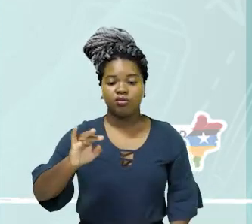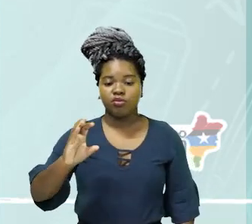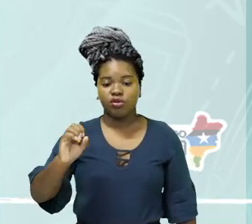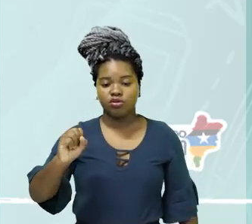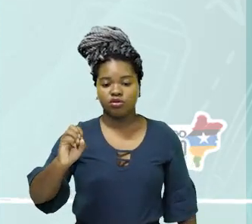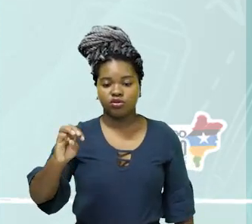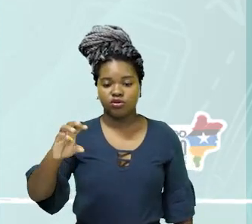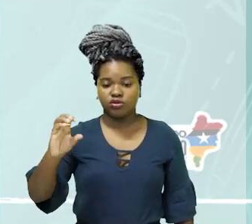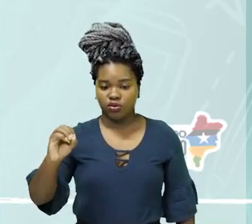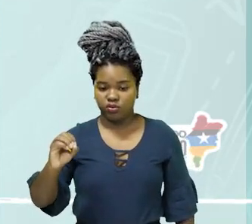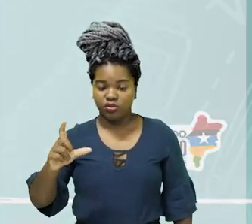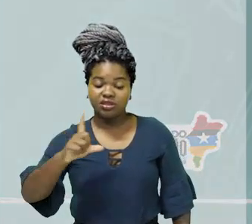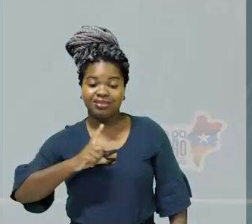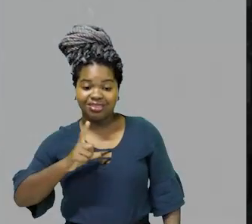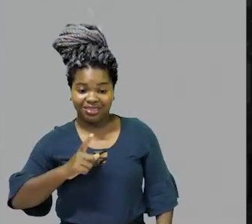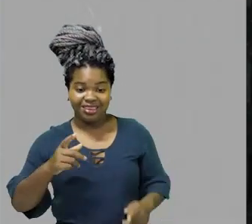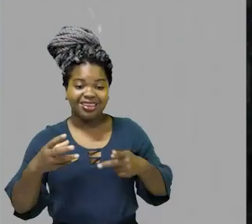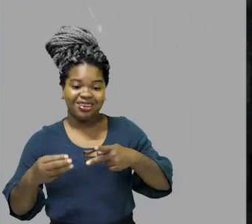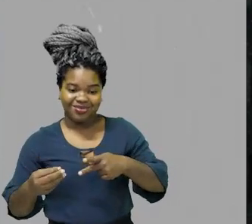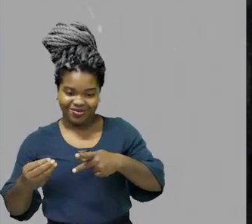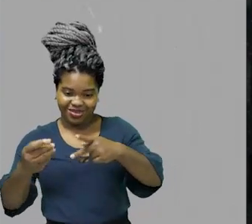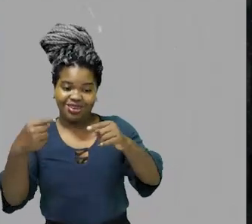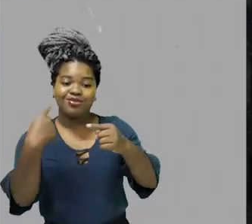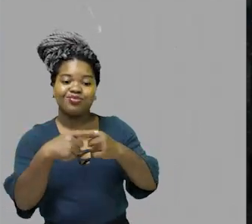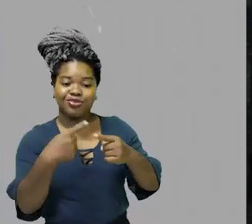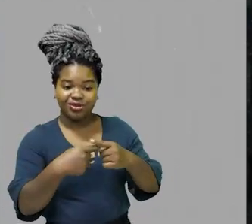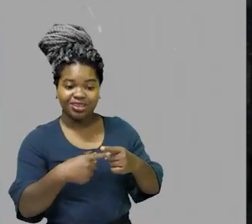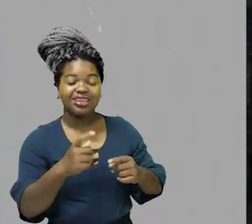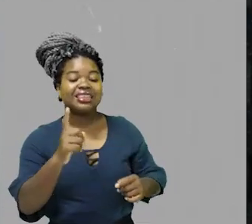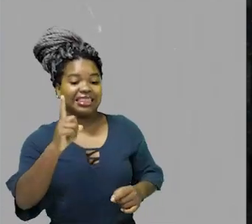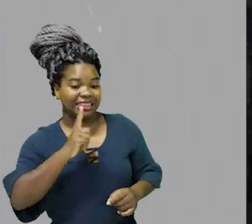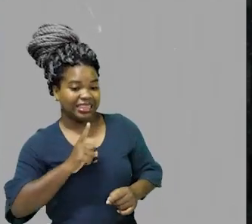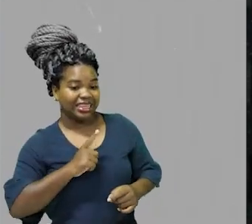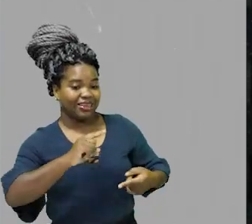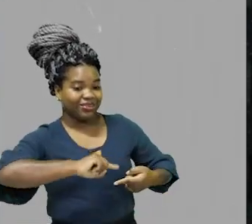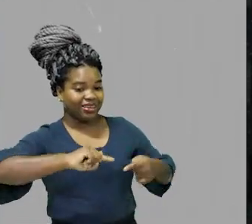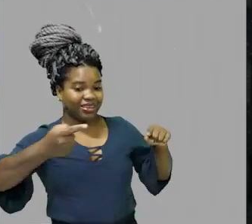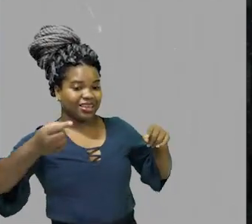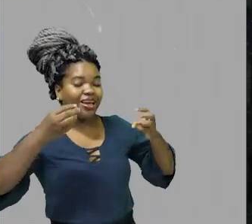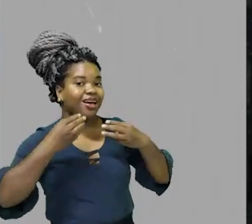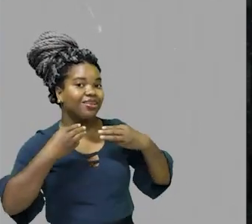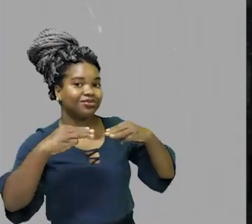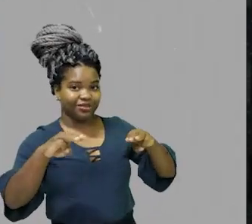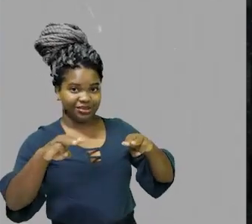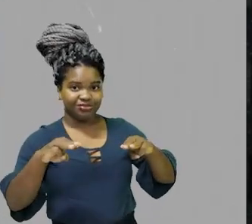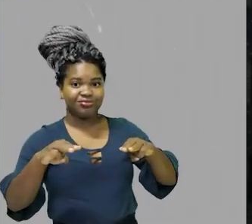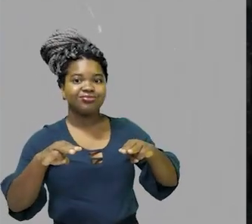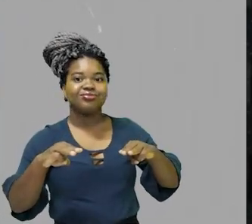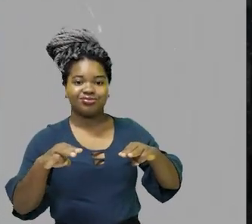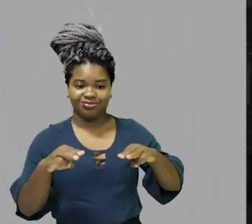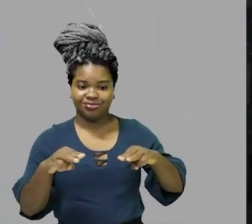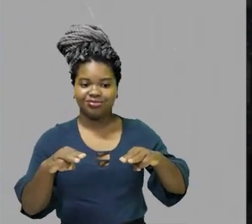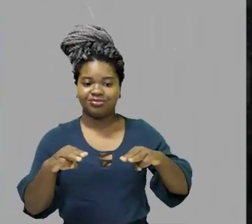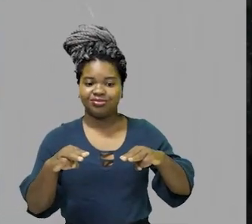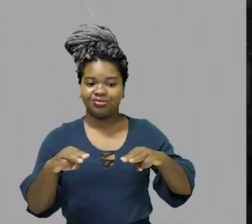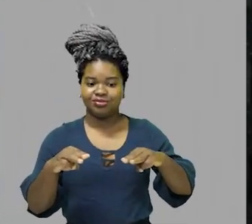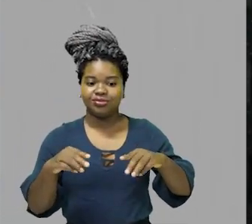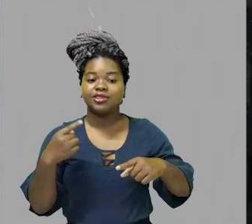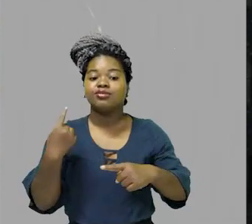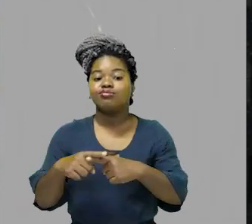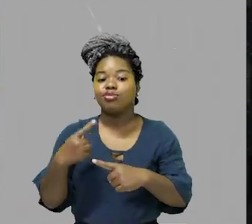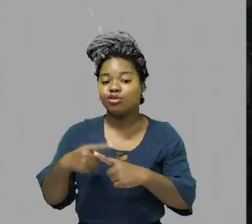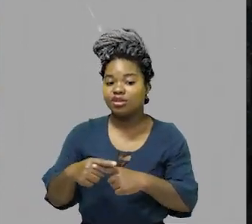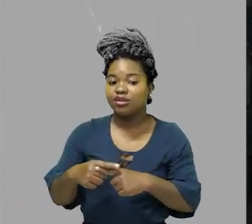proteína graças à informação que tem no RNA mensageiro. E esse RNA mensageiro foi produzido graças à informação que tem